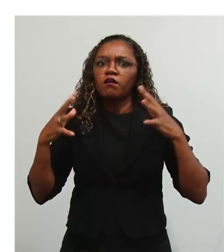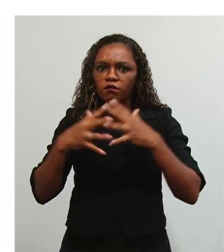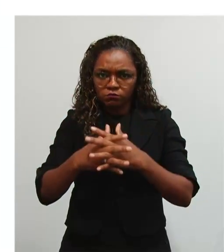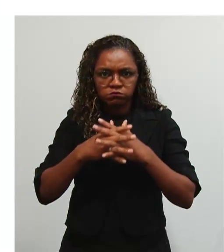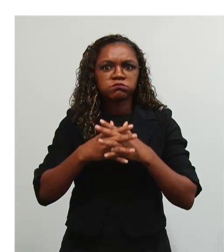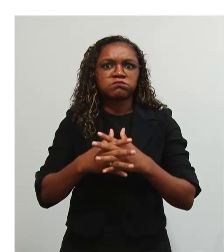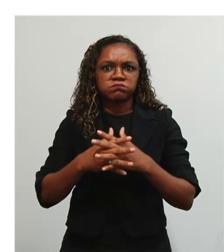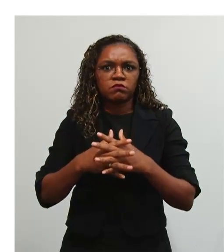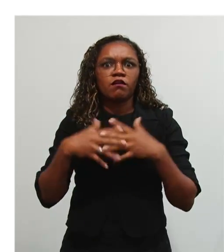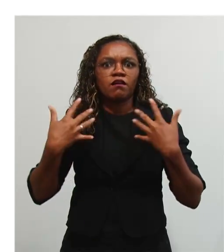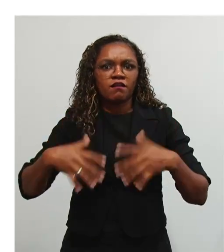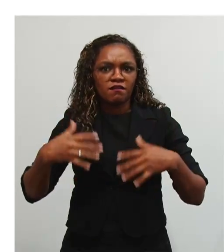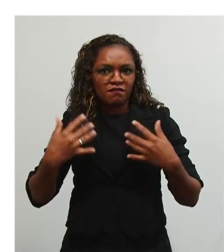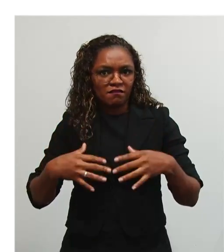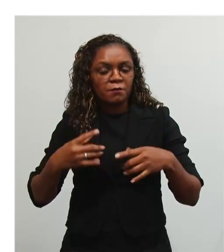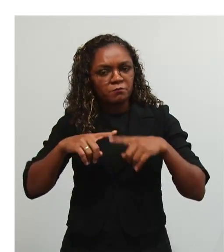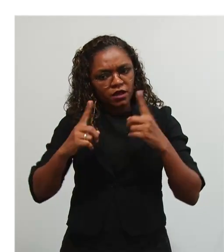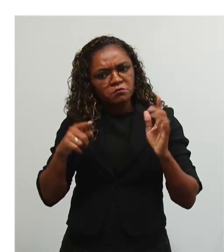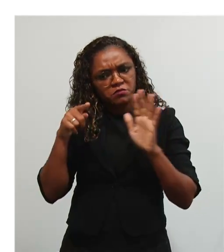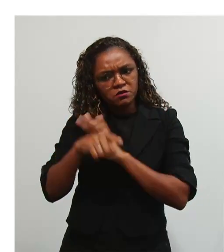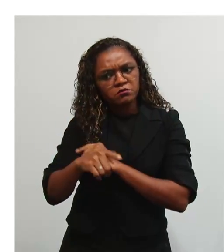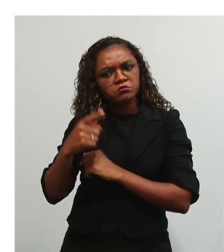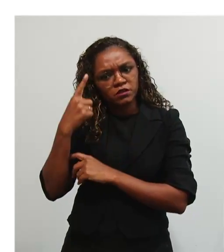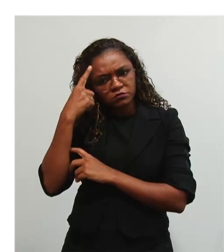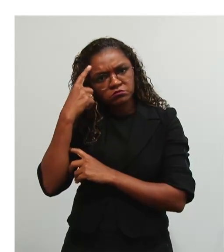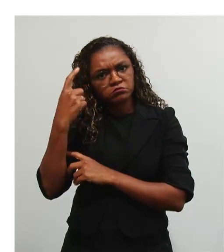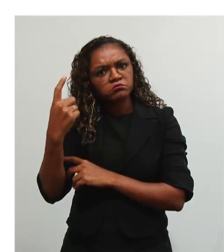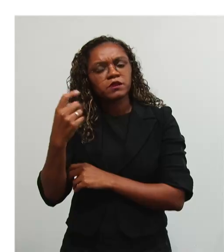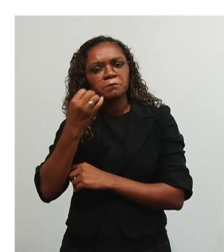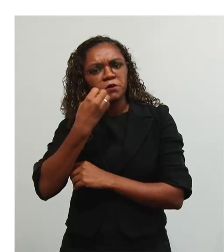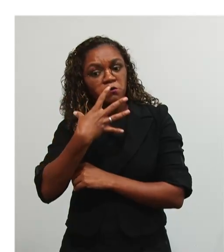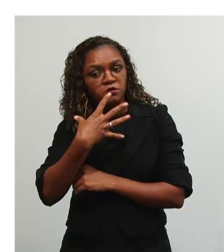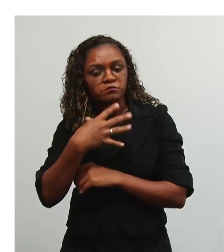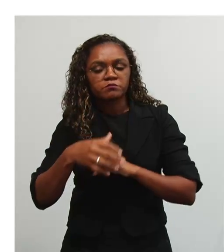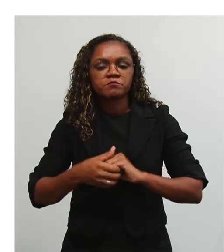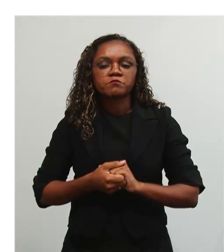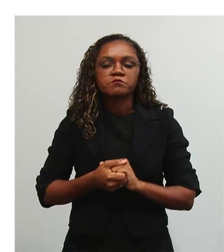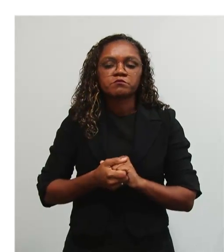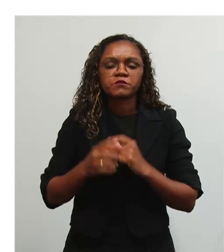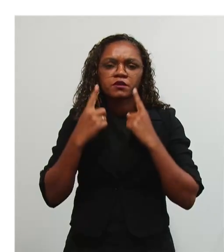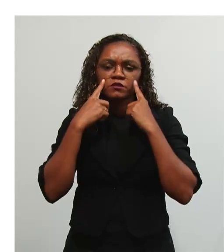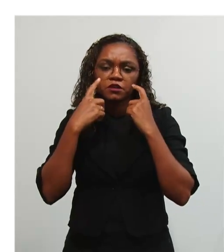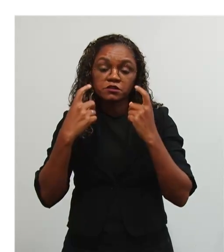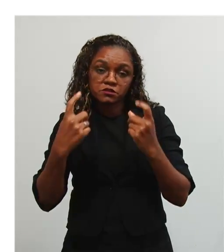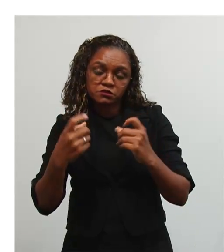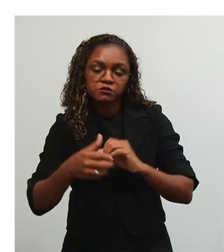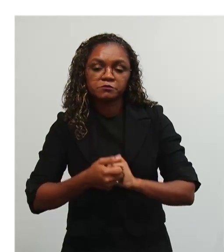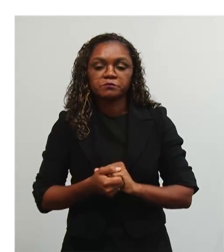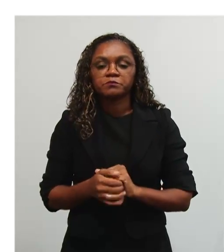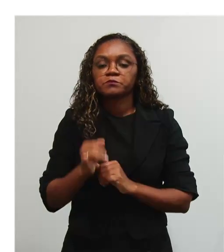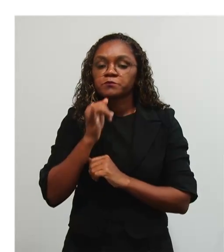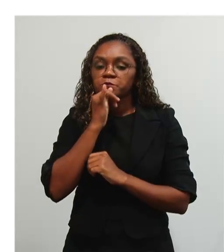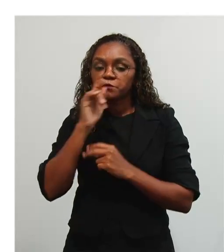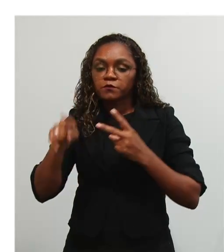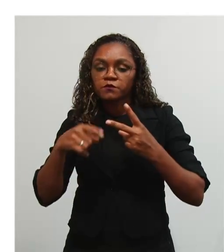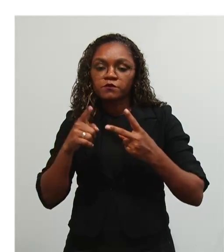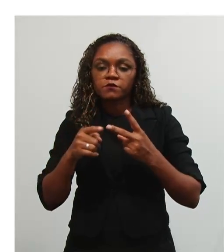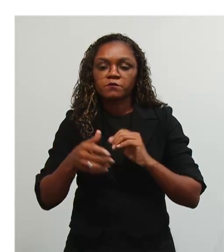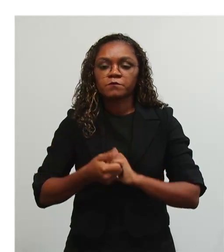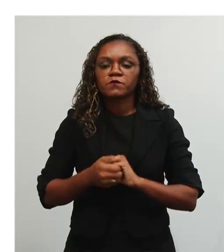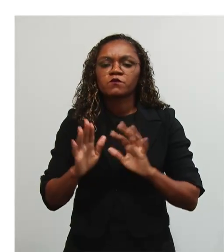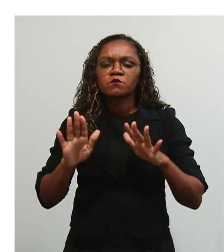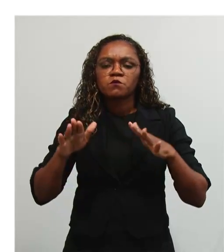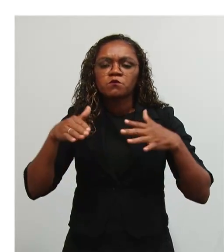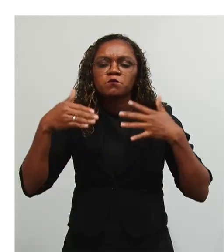muito interessante, uma pergunta interessante. Que aspirações e temores manifestam estudantes que obtiveram auxílio